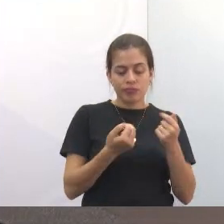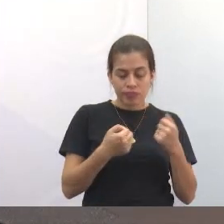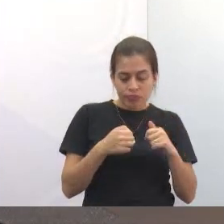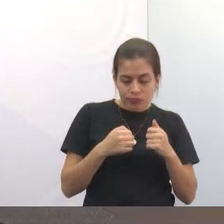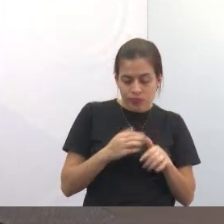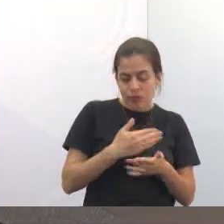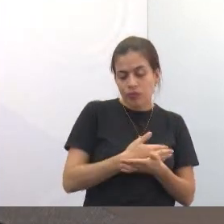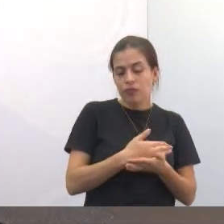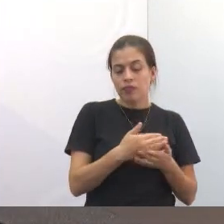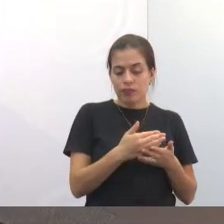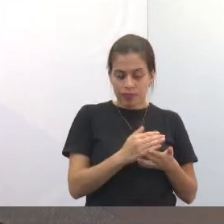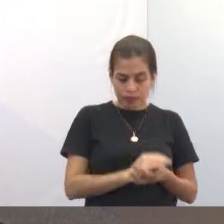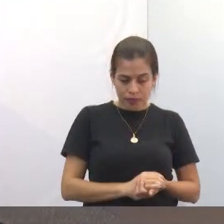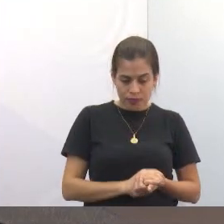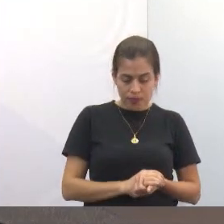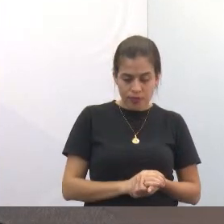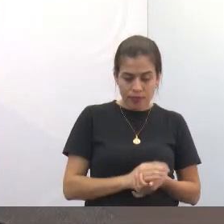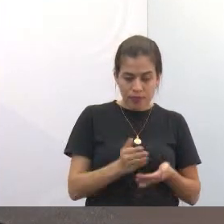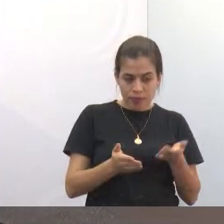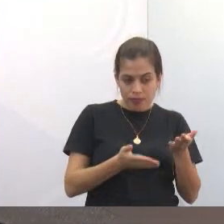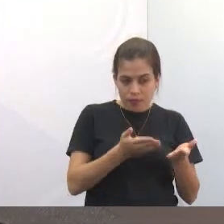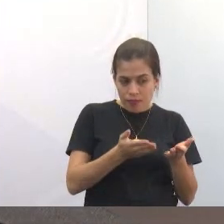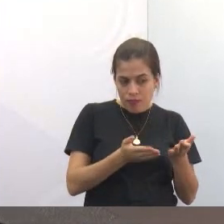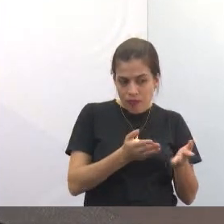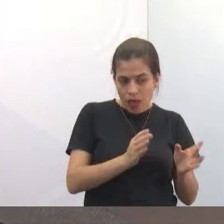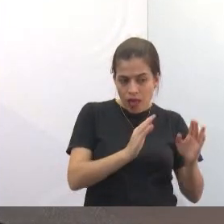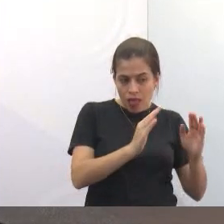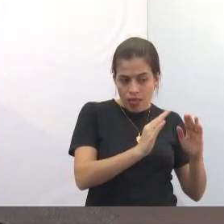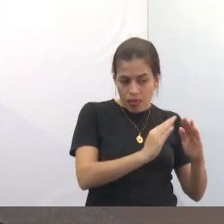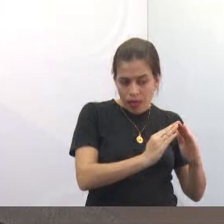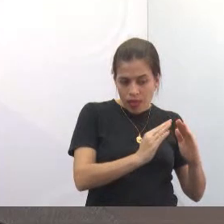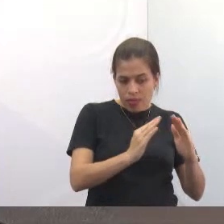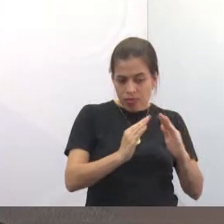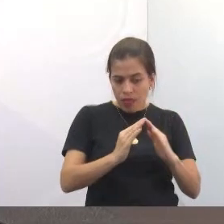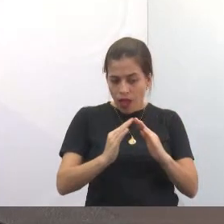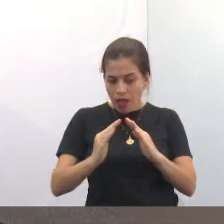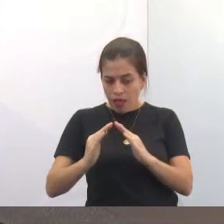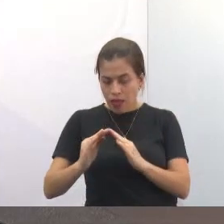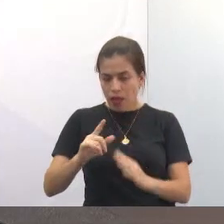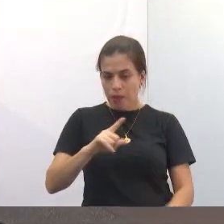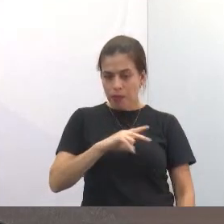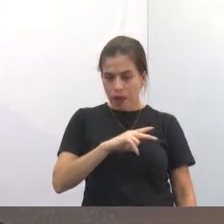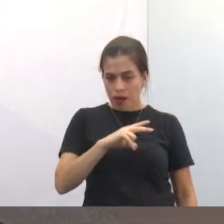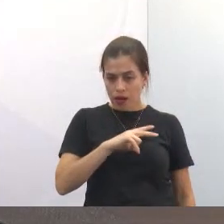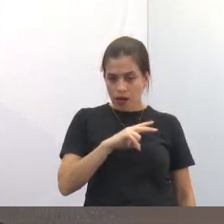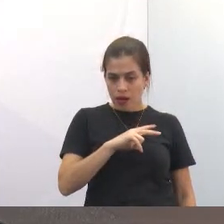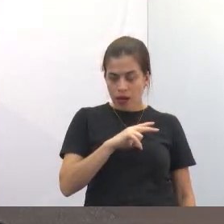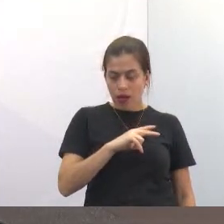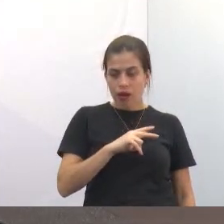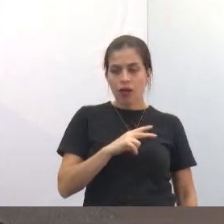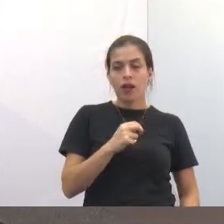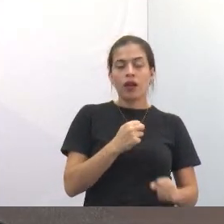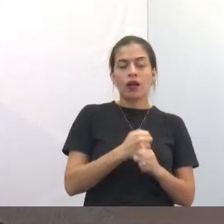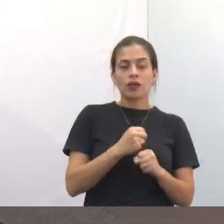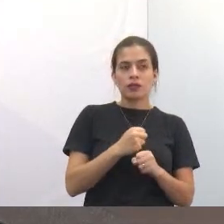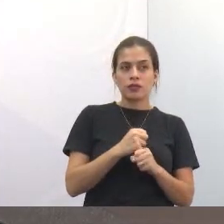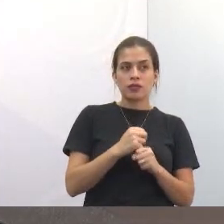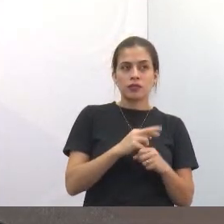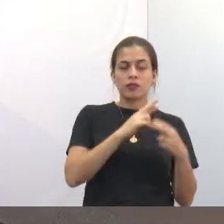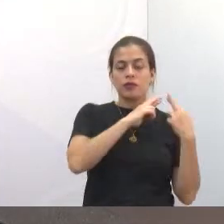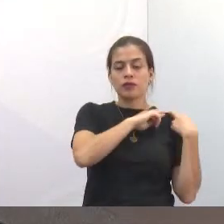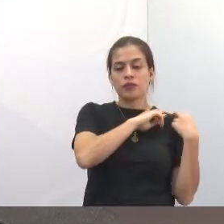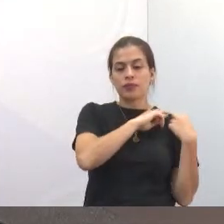serão iniciados, tratando cada caso de forma particular. Construtora responsável